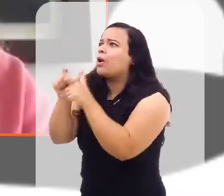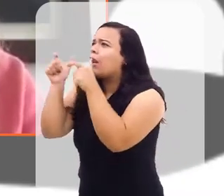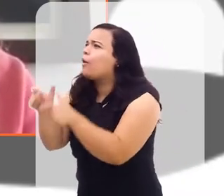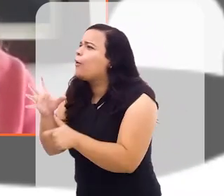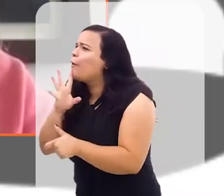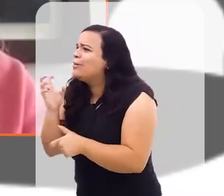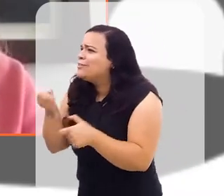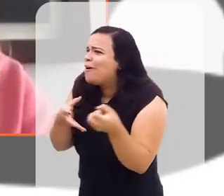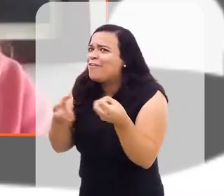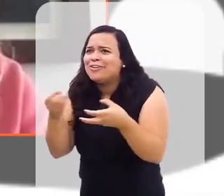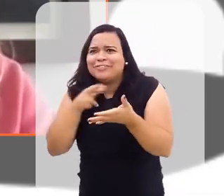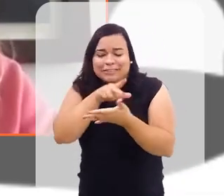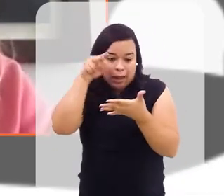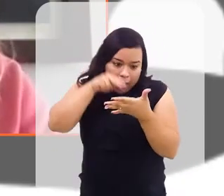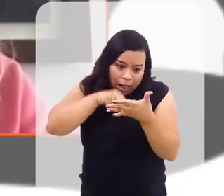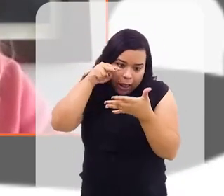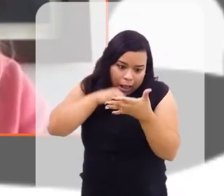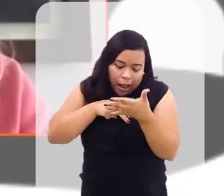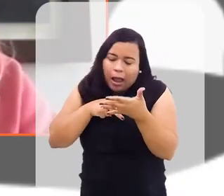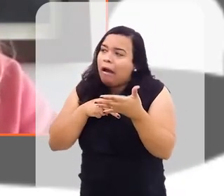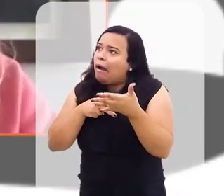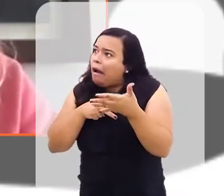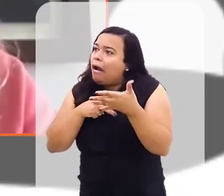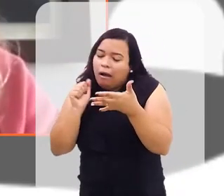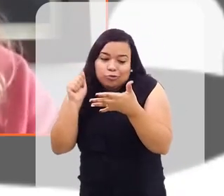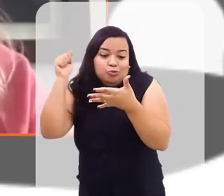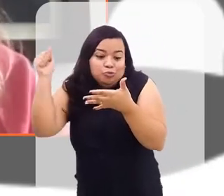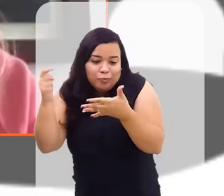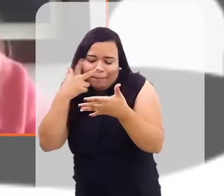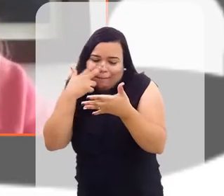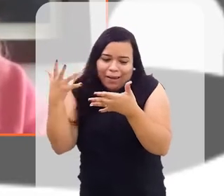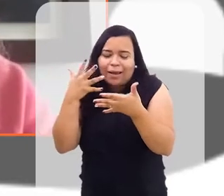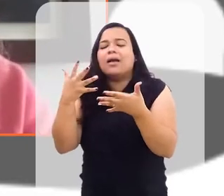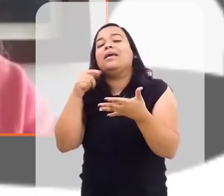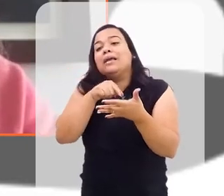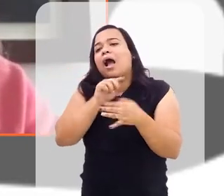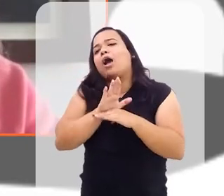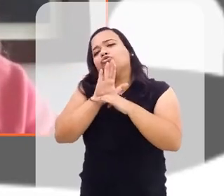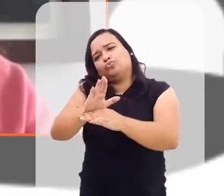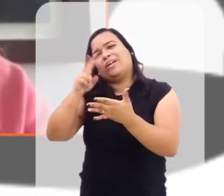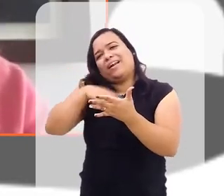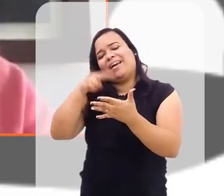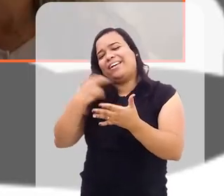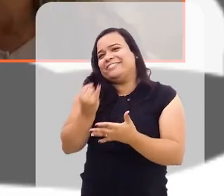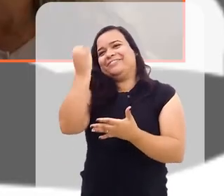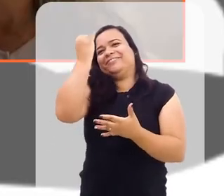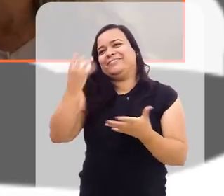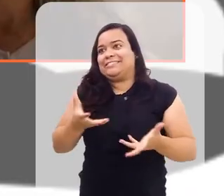conhece os lugares, e isso eu acho que enriquece muito a leitura também, né?